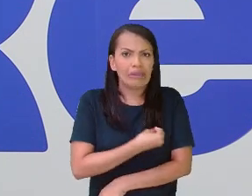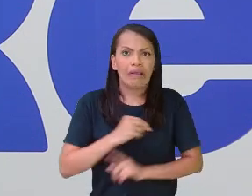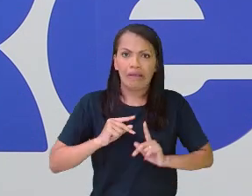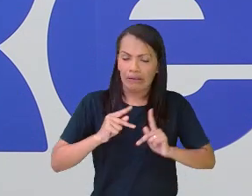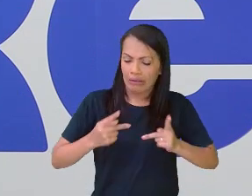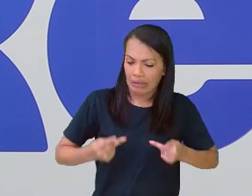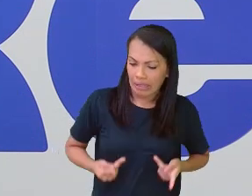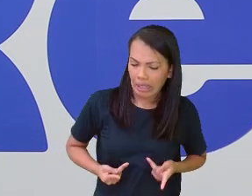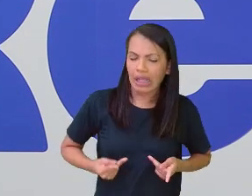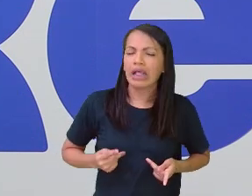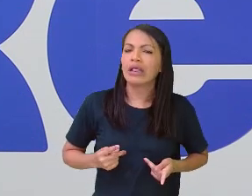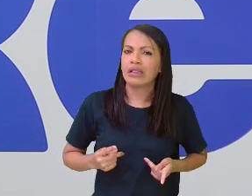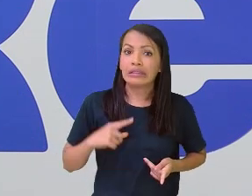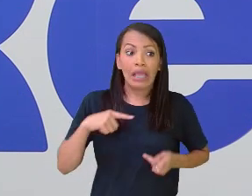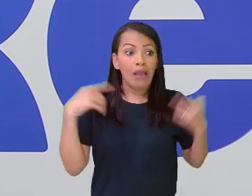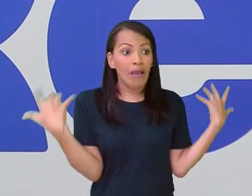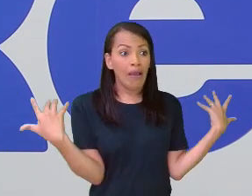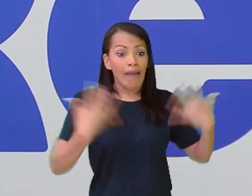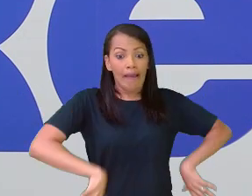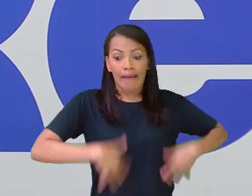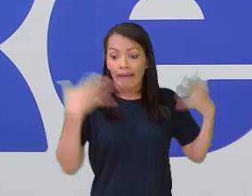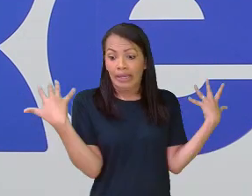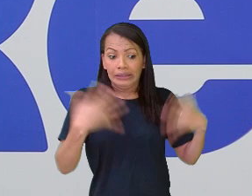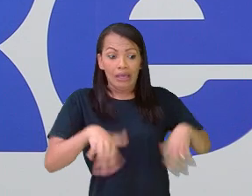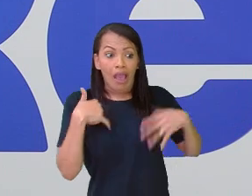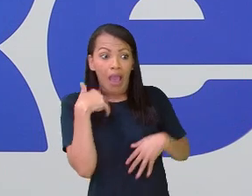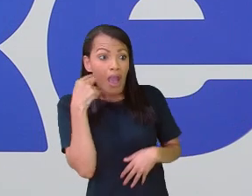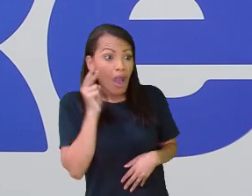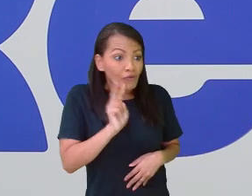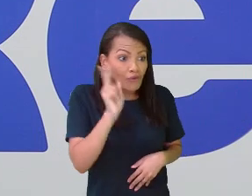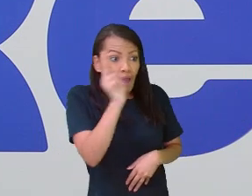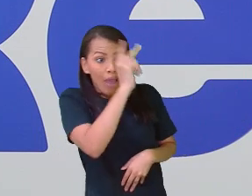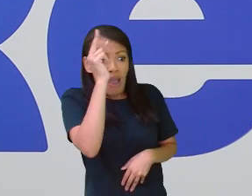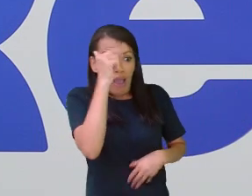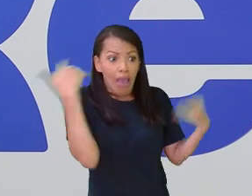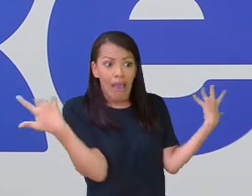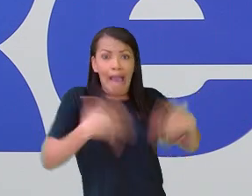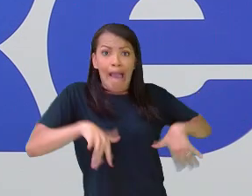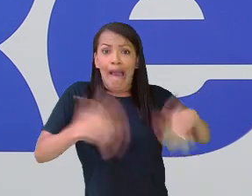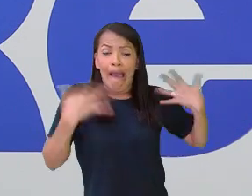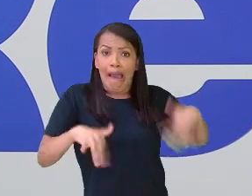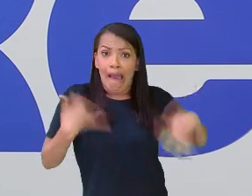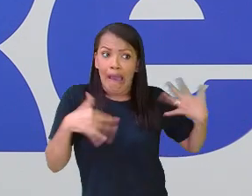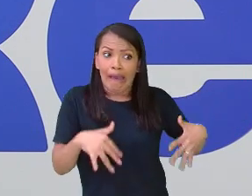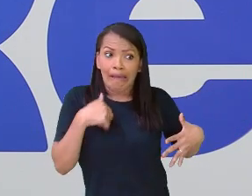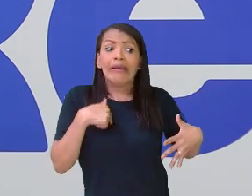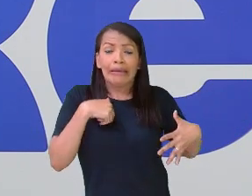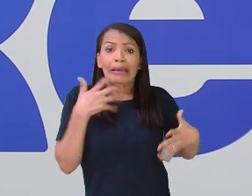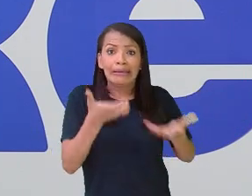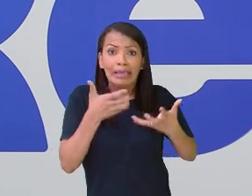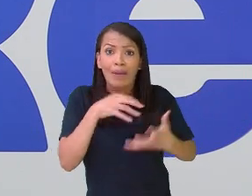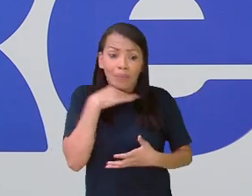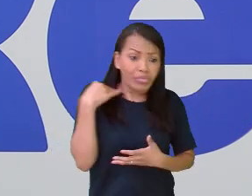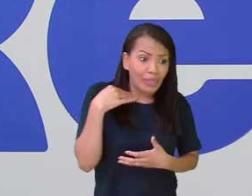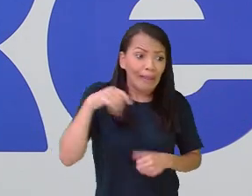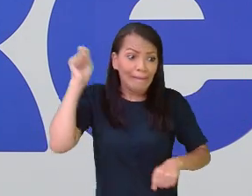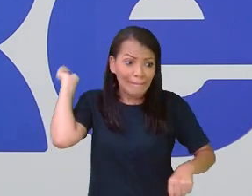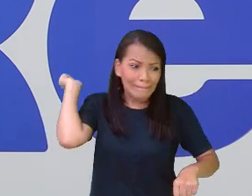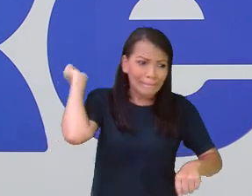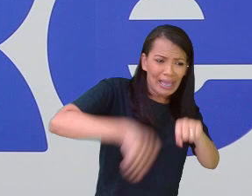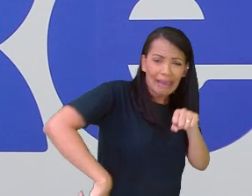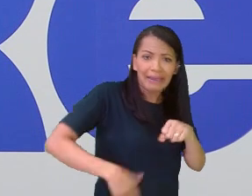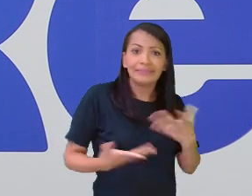tem o pânico, né, o pavor à barata, só quer se ver livre da barata, mas será que é com agora,